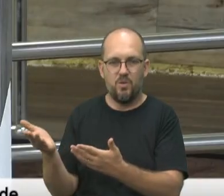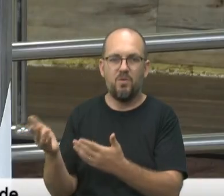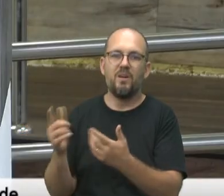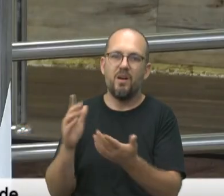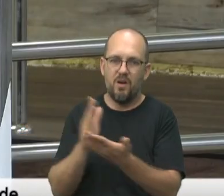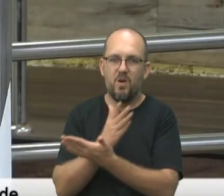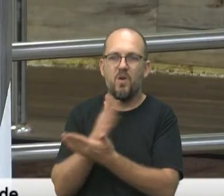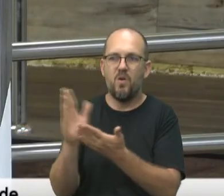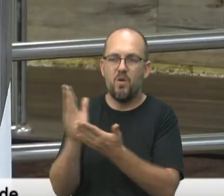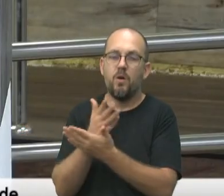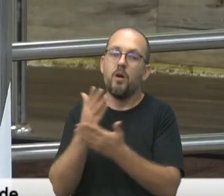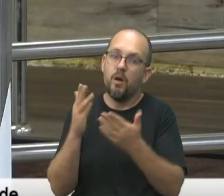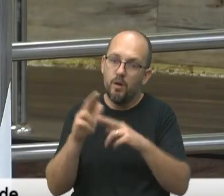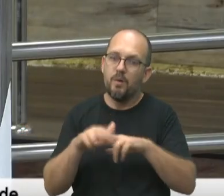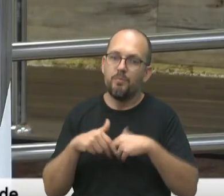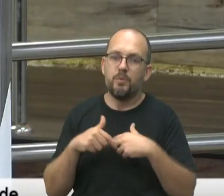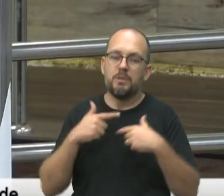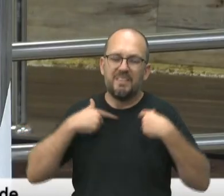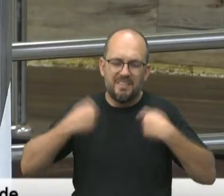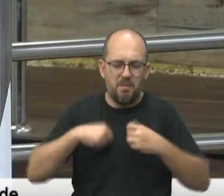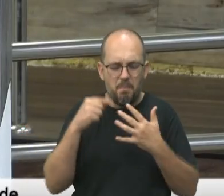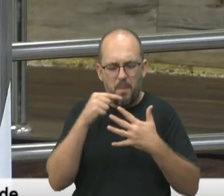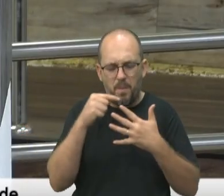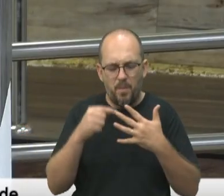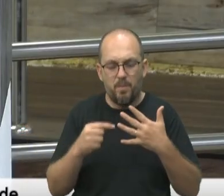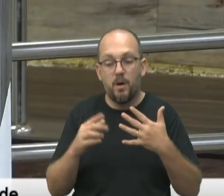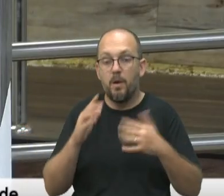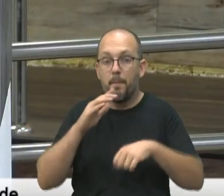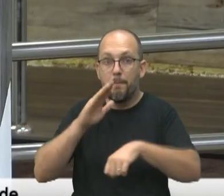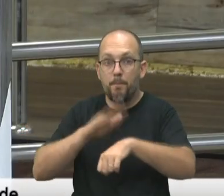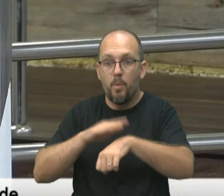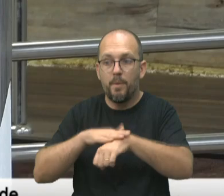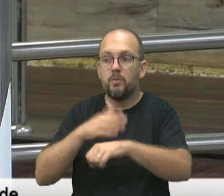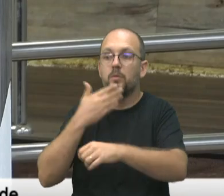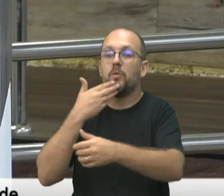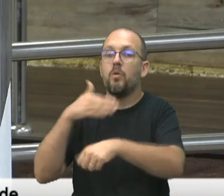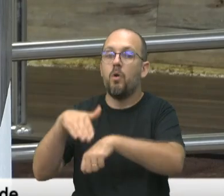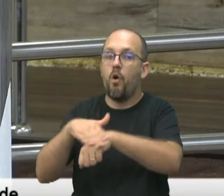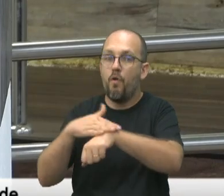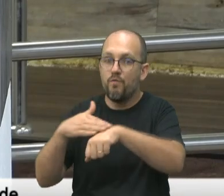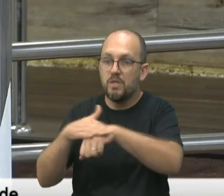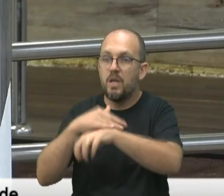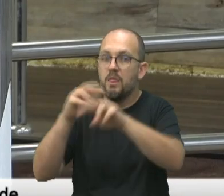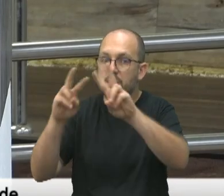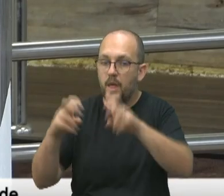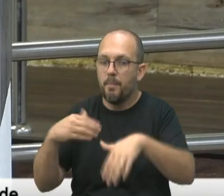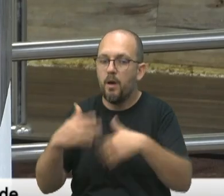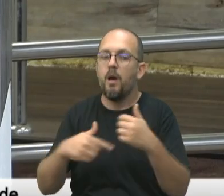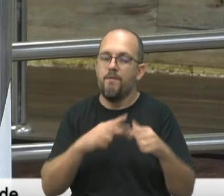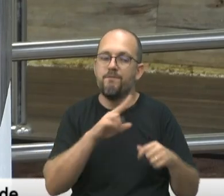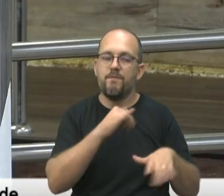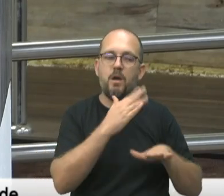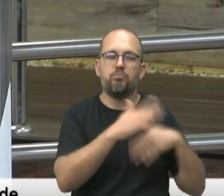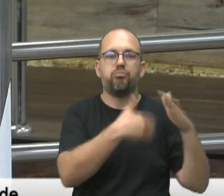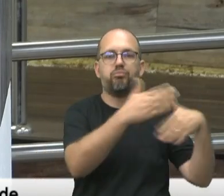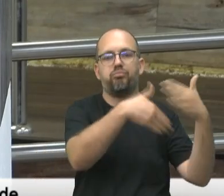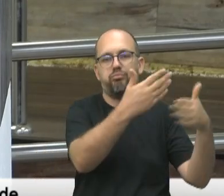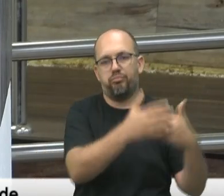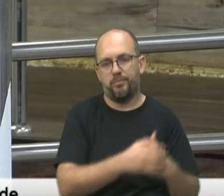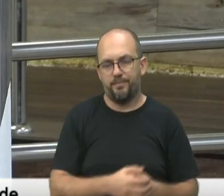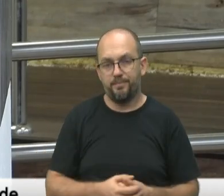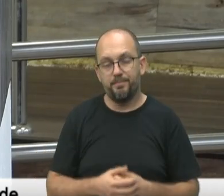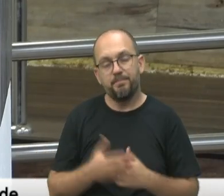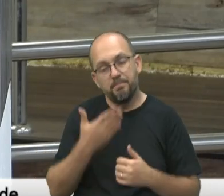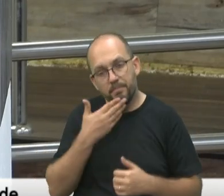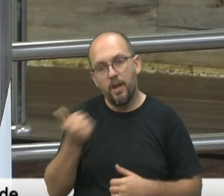só vai conseguir avançar a partir do momento que a gente tocar a respeito do tema, quando a gente falar sobre o tema. E nada melhor